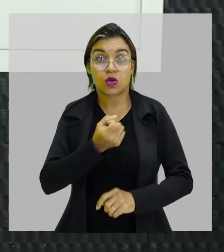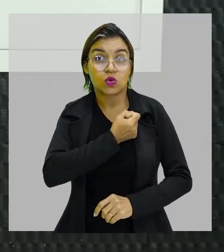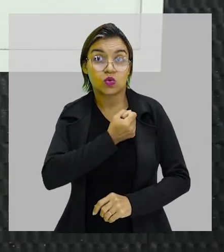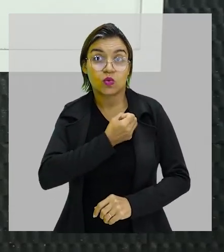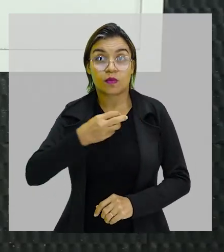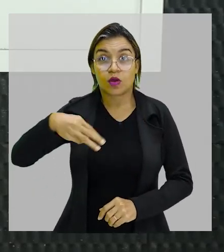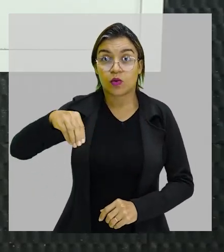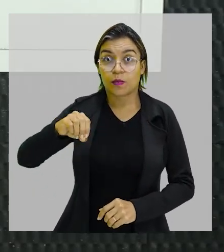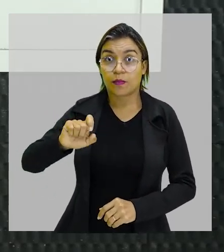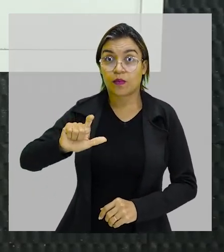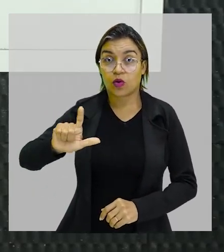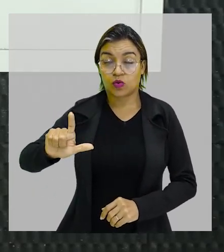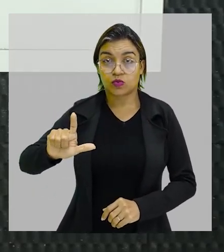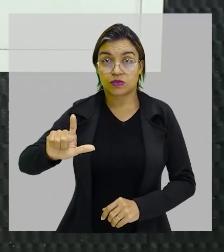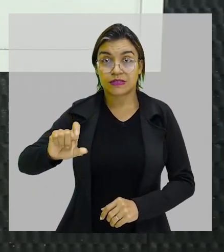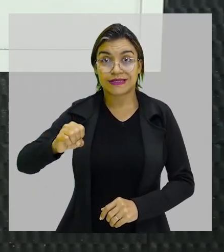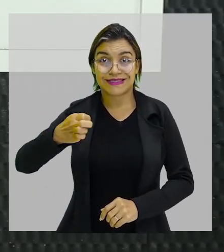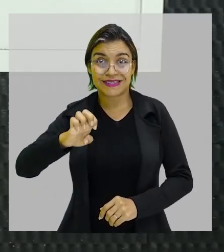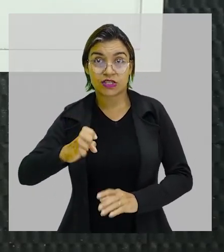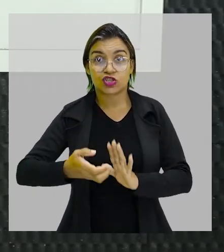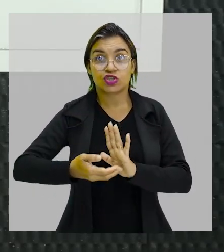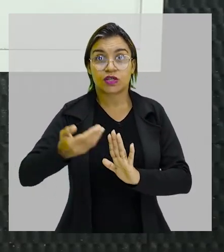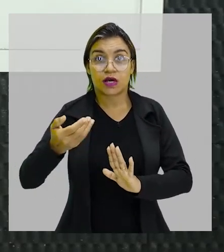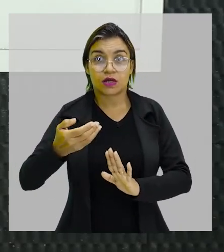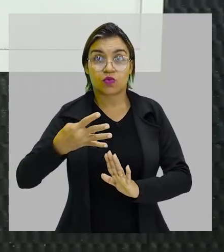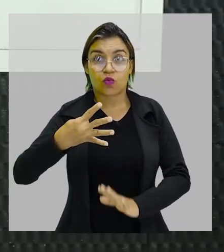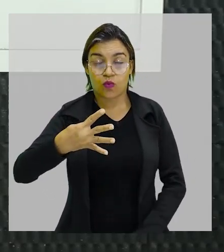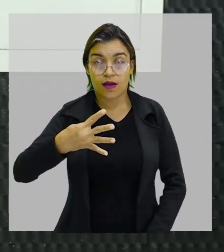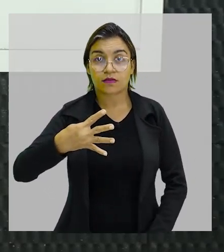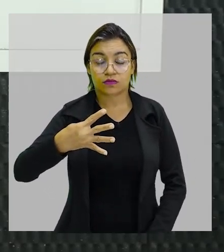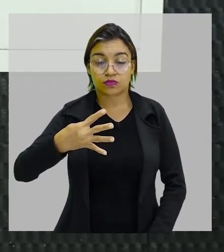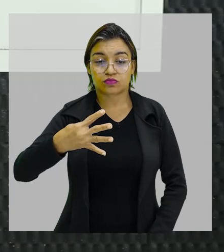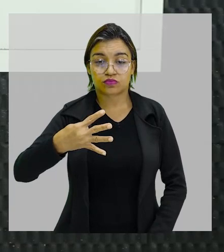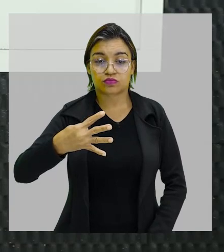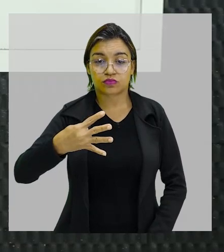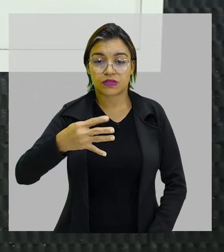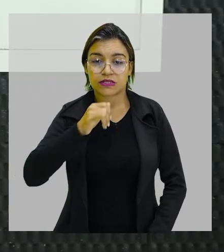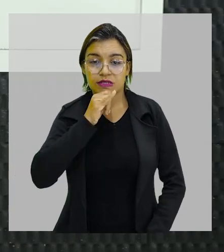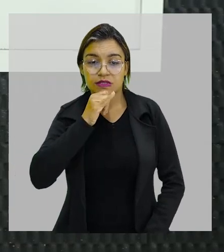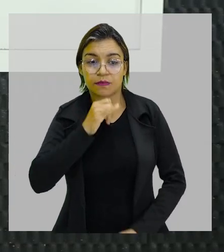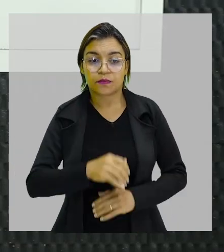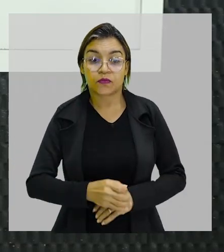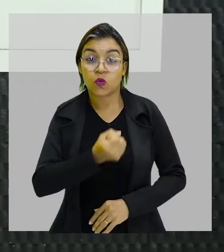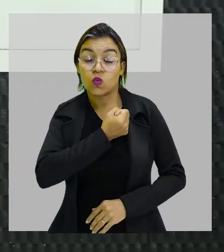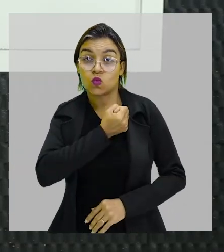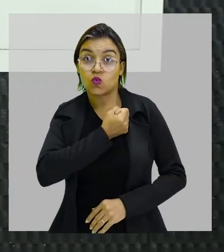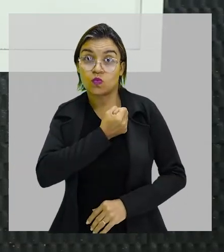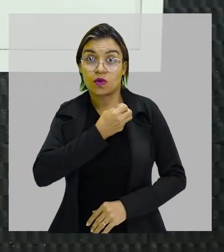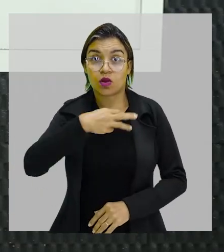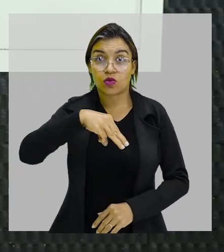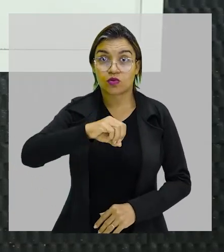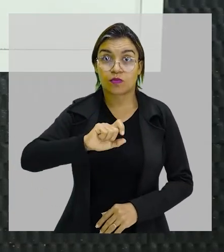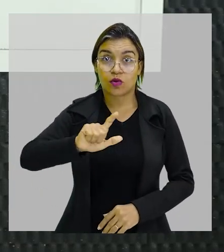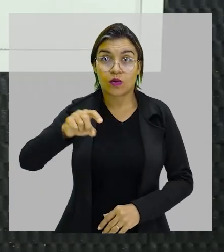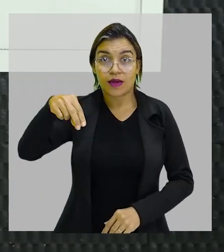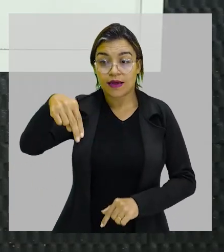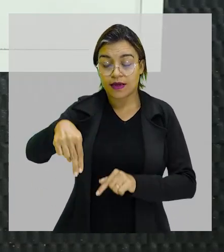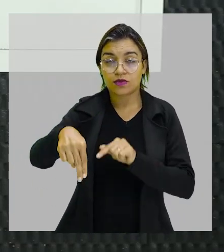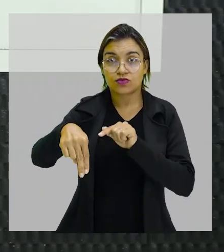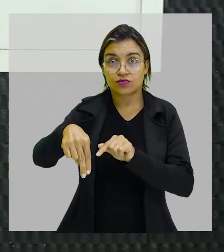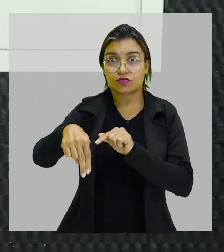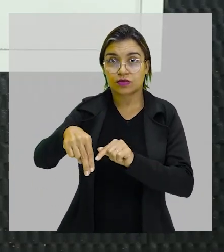mols, então eu posso dizer que o número de mols N, tá certo? Inicial, vou chamar N1, vai ser